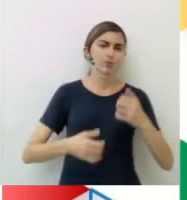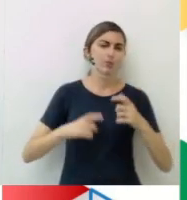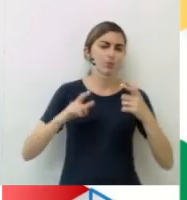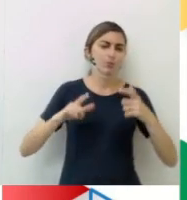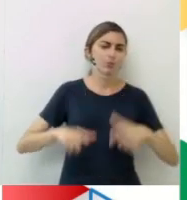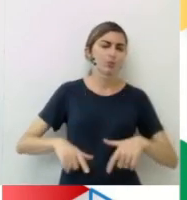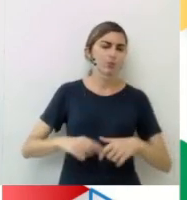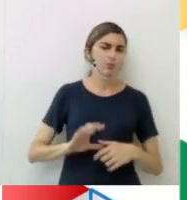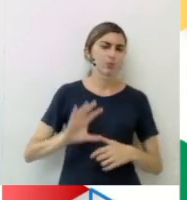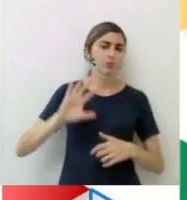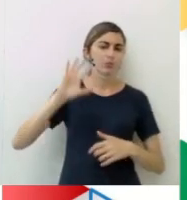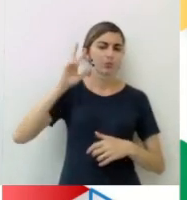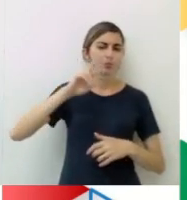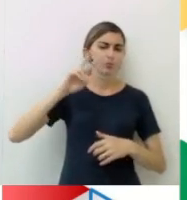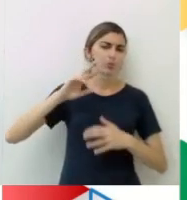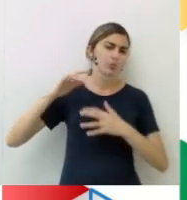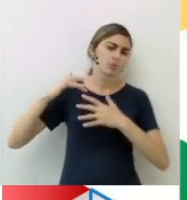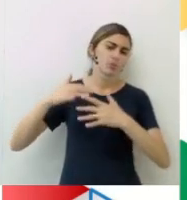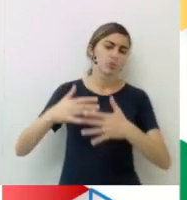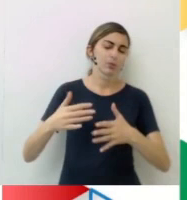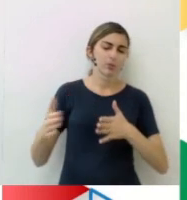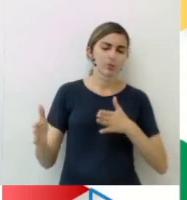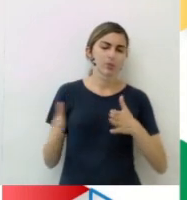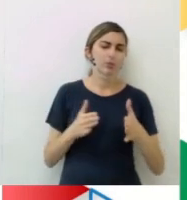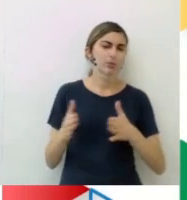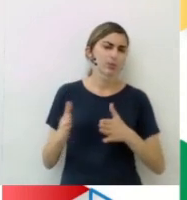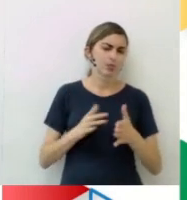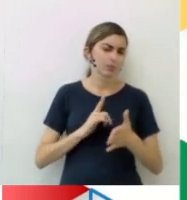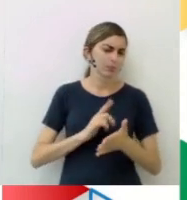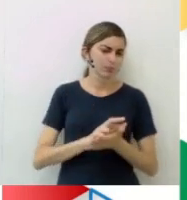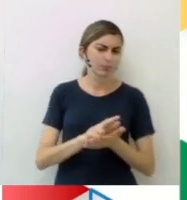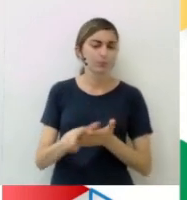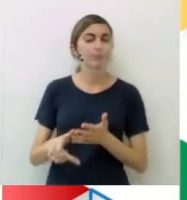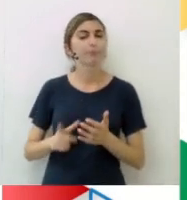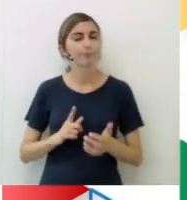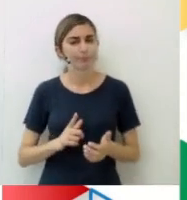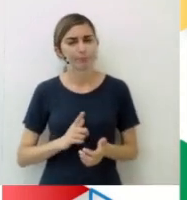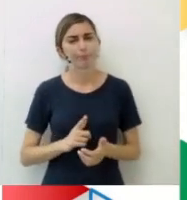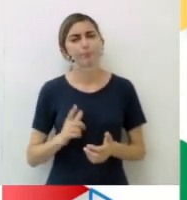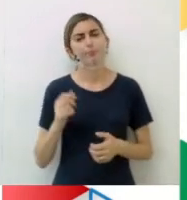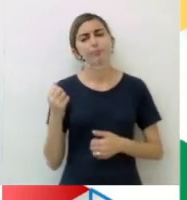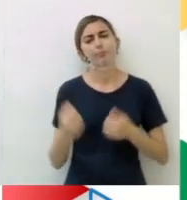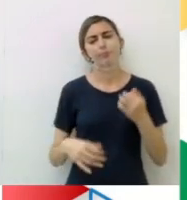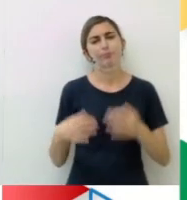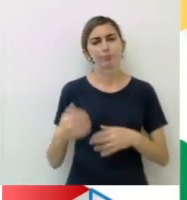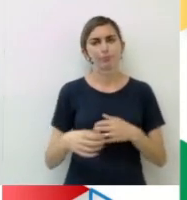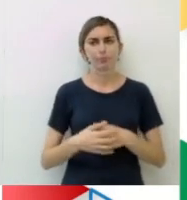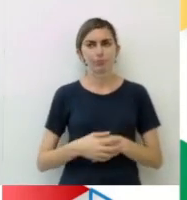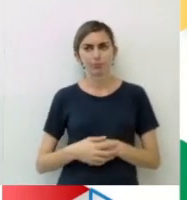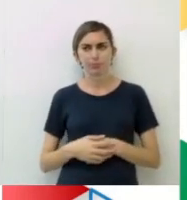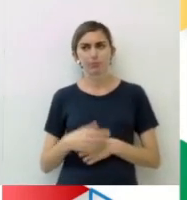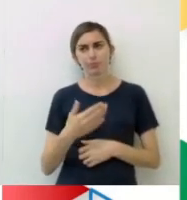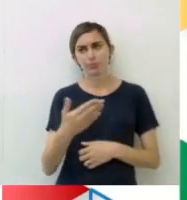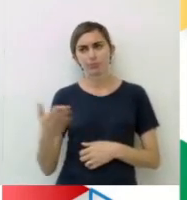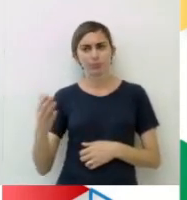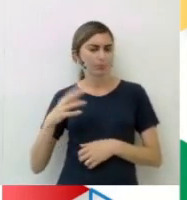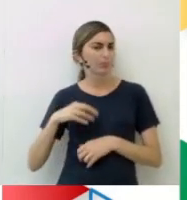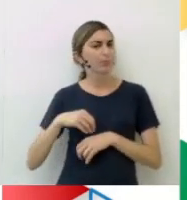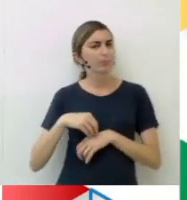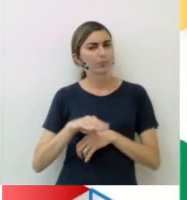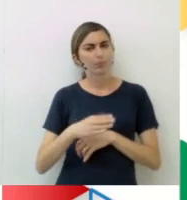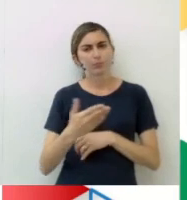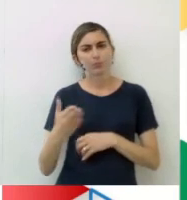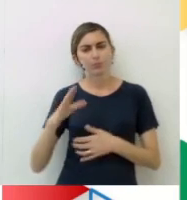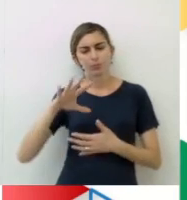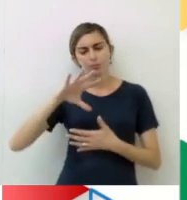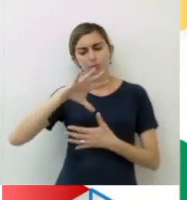é que se passa a história? Qual o tempo? Etc. Então, elementos da narrativa. E aqui eu trago para vocês